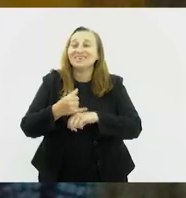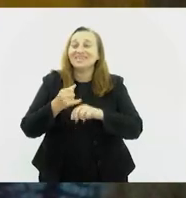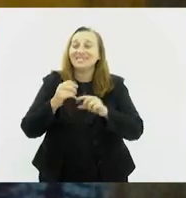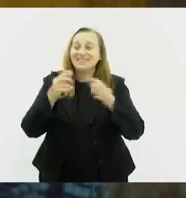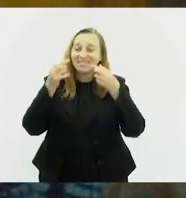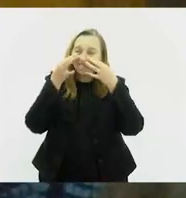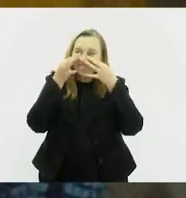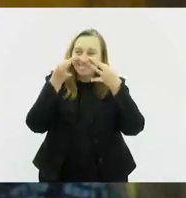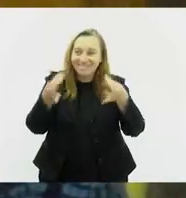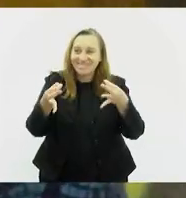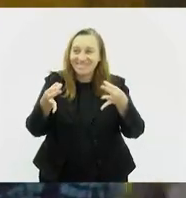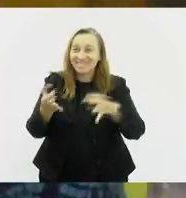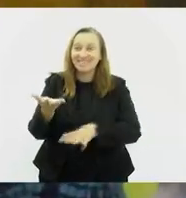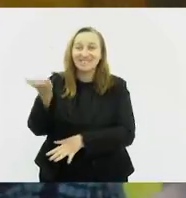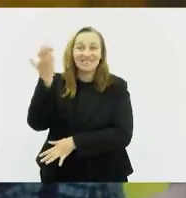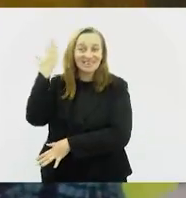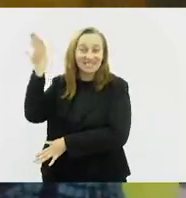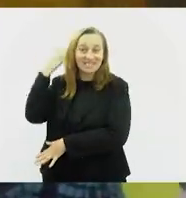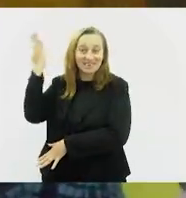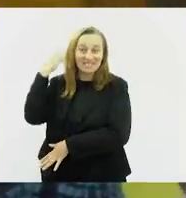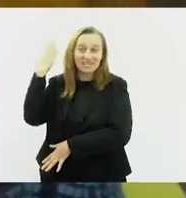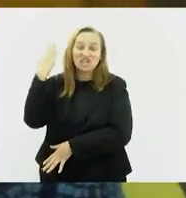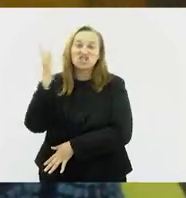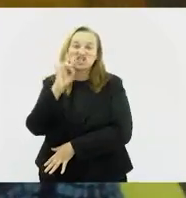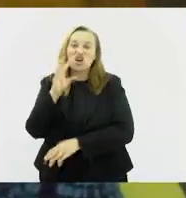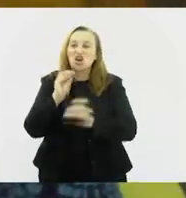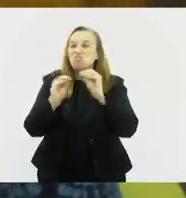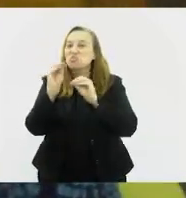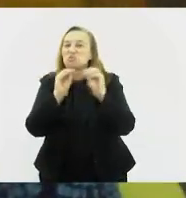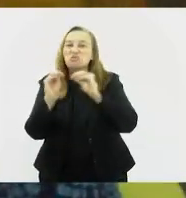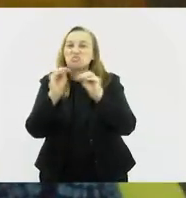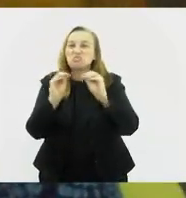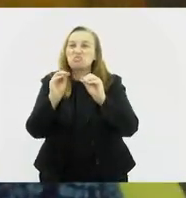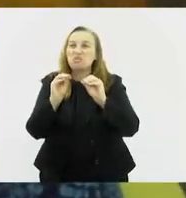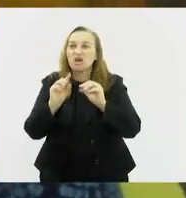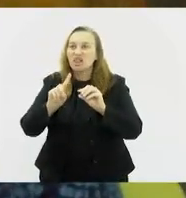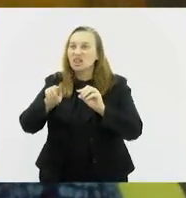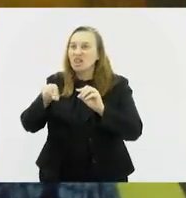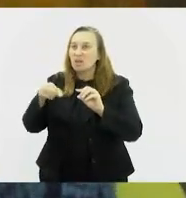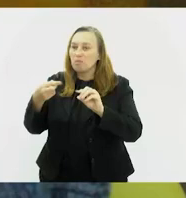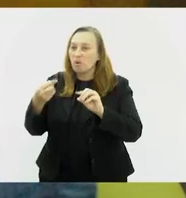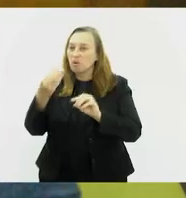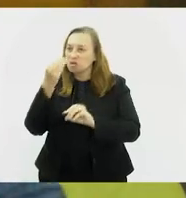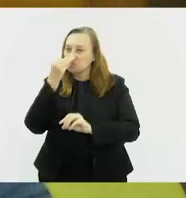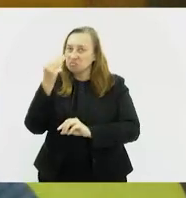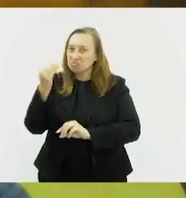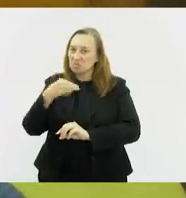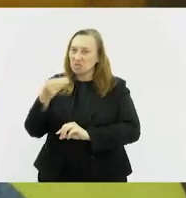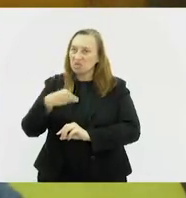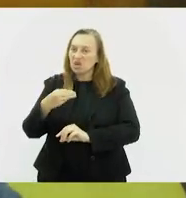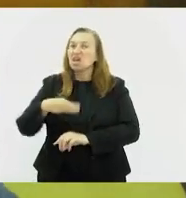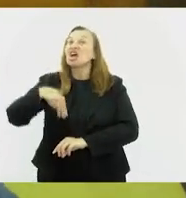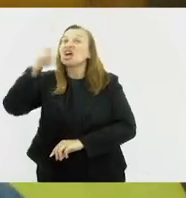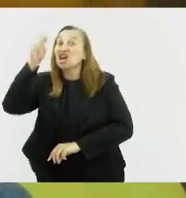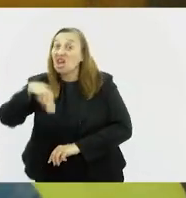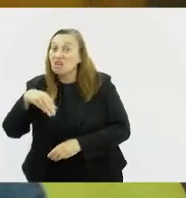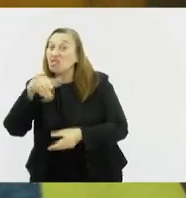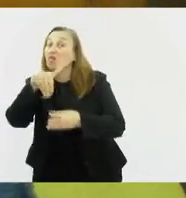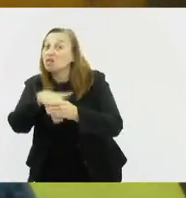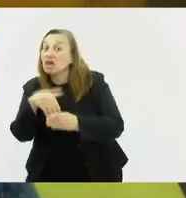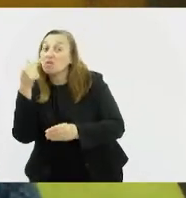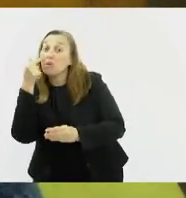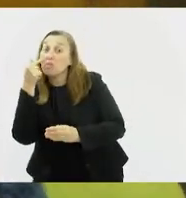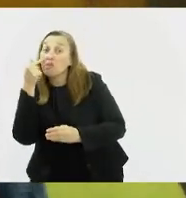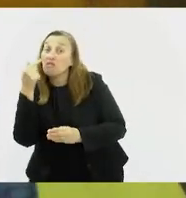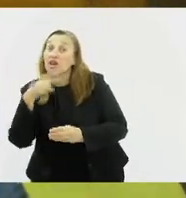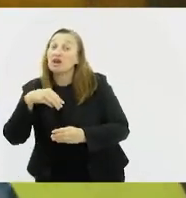época é meu beijinho, meu prazinho. Olha, gente, quem vamos botar para dirigir Volta